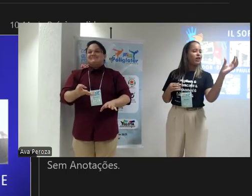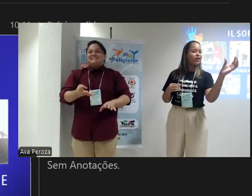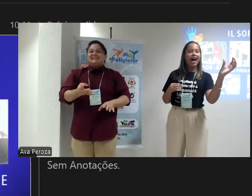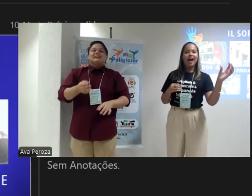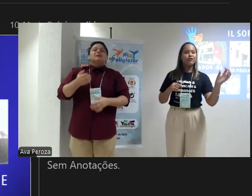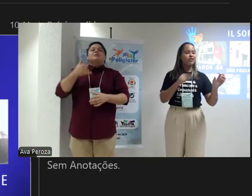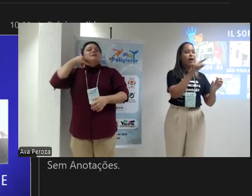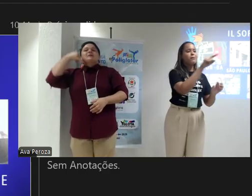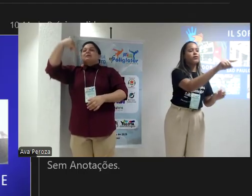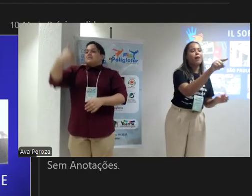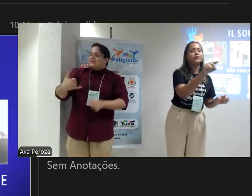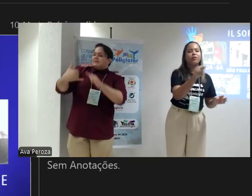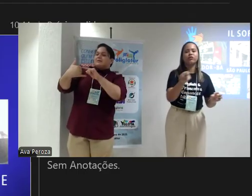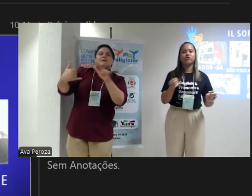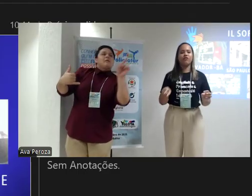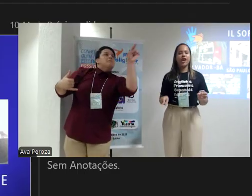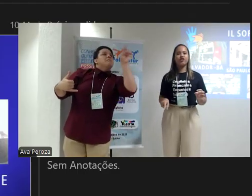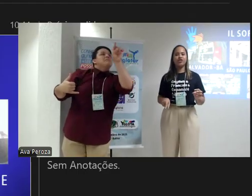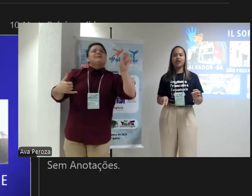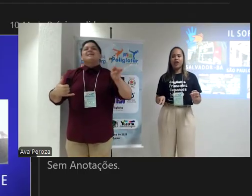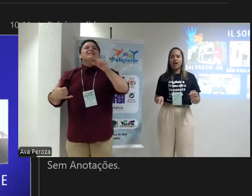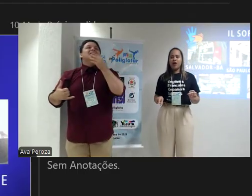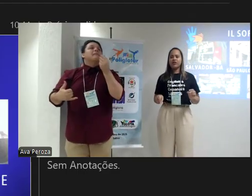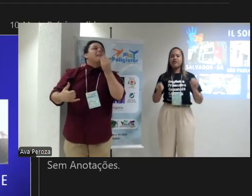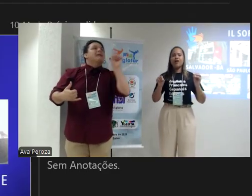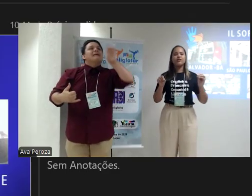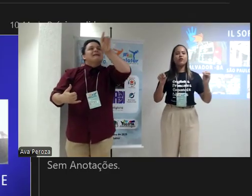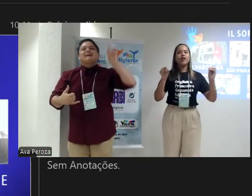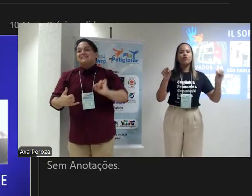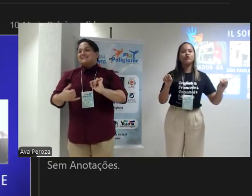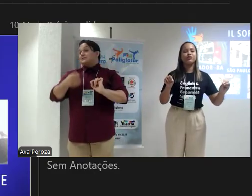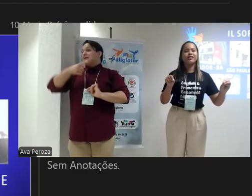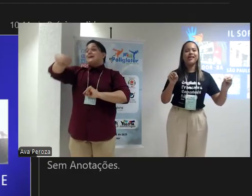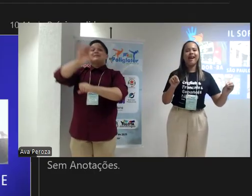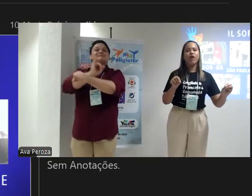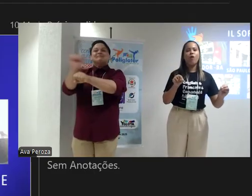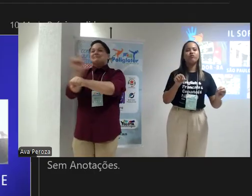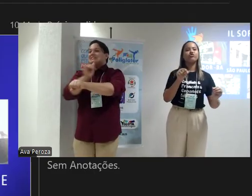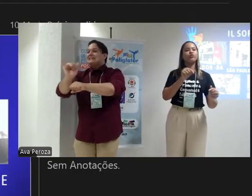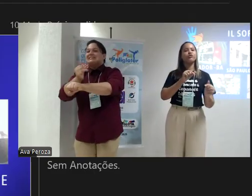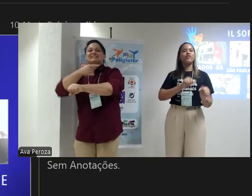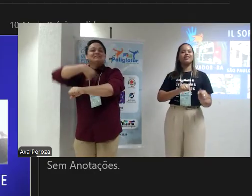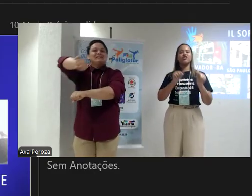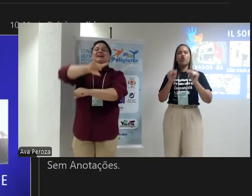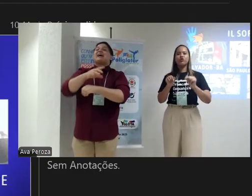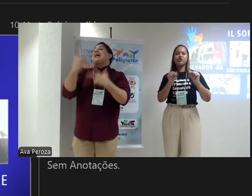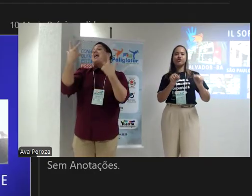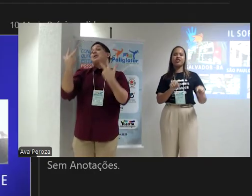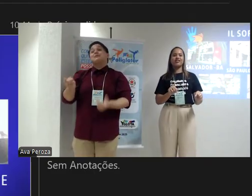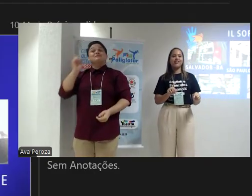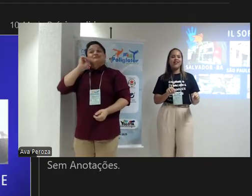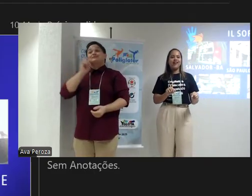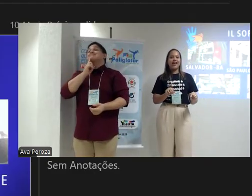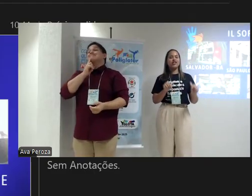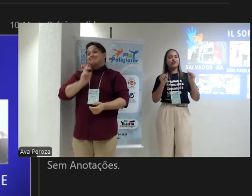o celular, você vai apontar para o sabor de sorvete, você vai usar os recursos, que é como os surdos fazem todos os